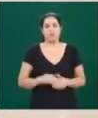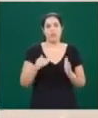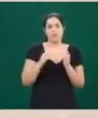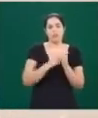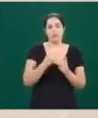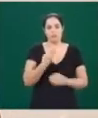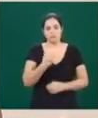24 de fevereiro